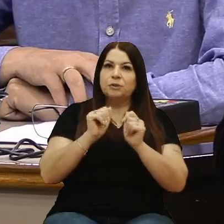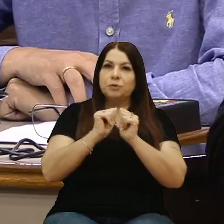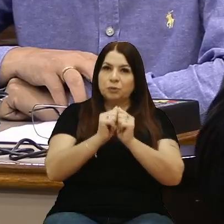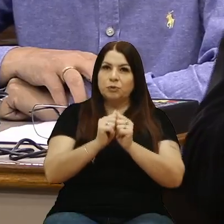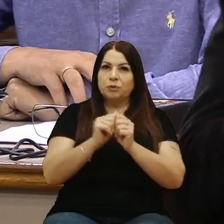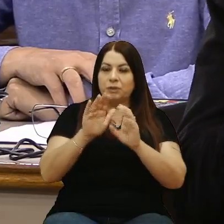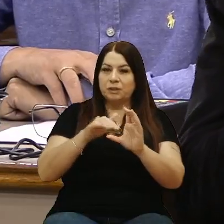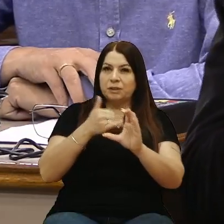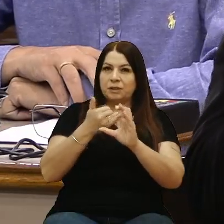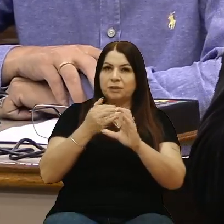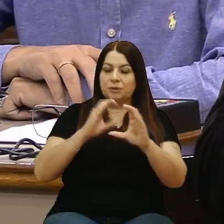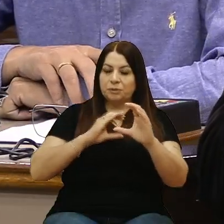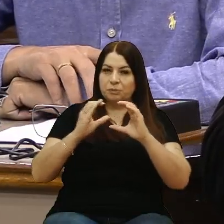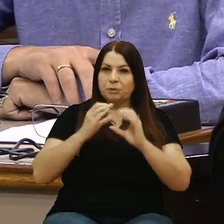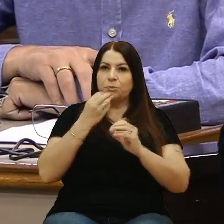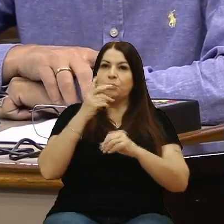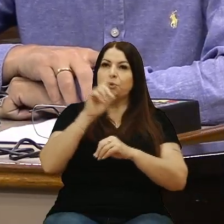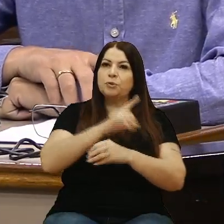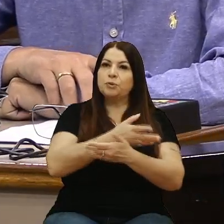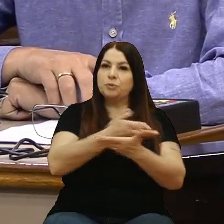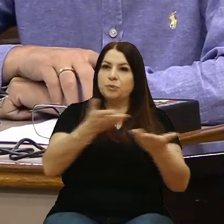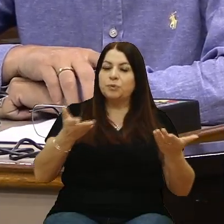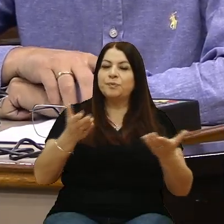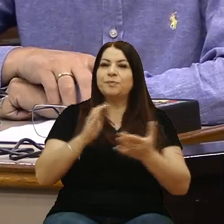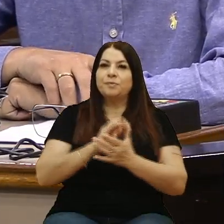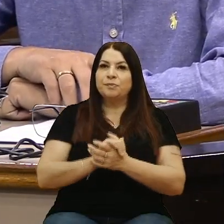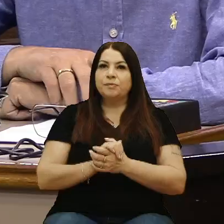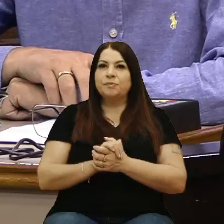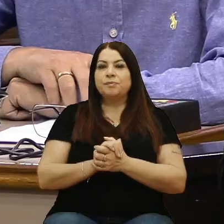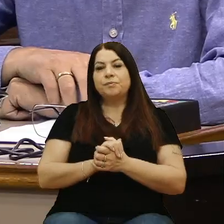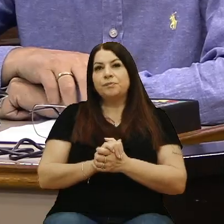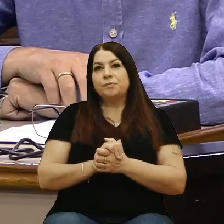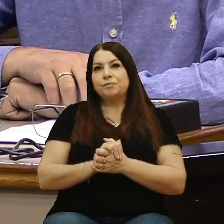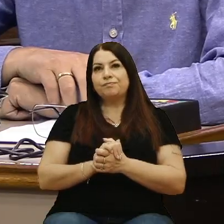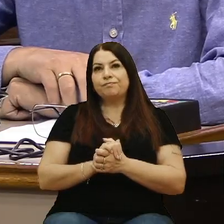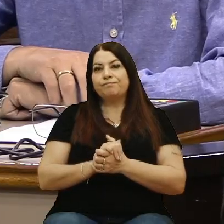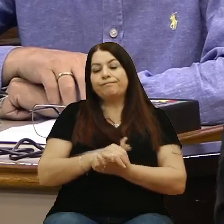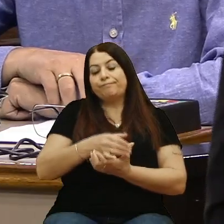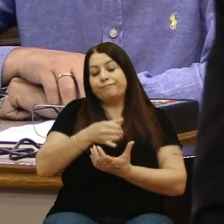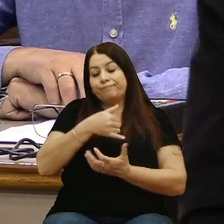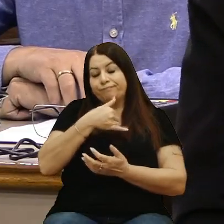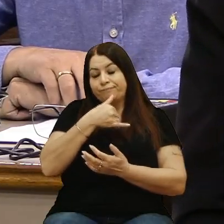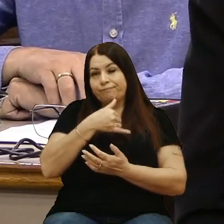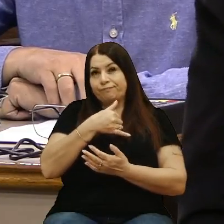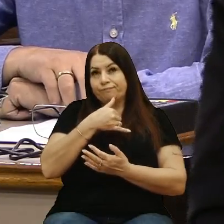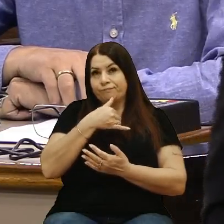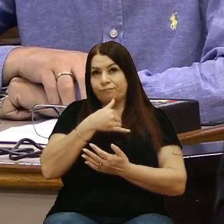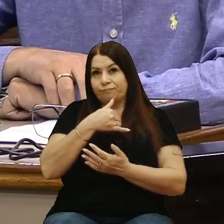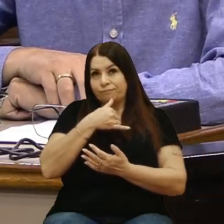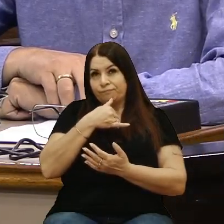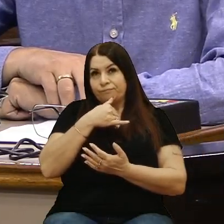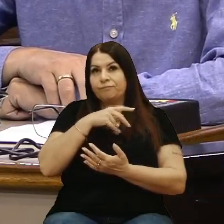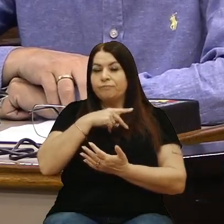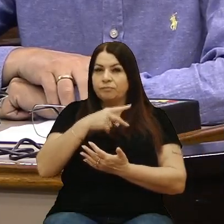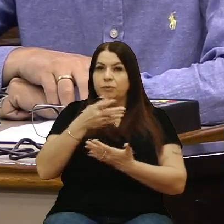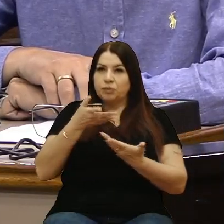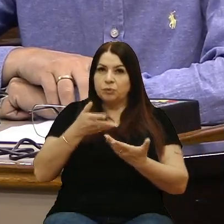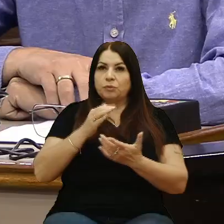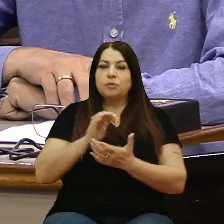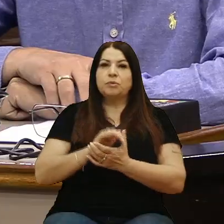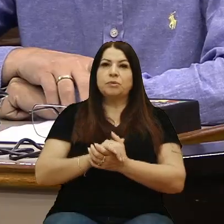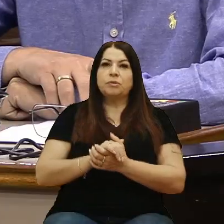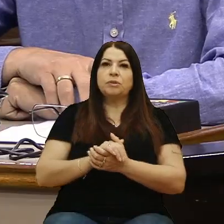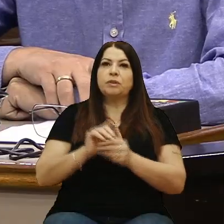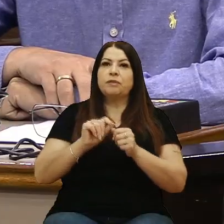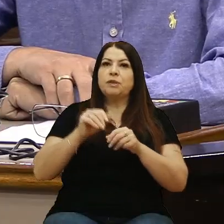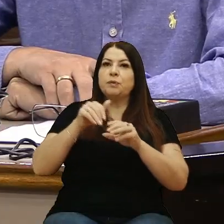desses canais de comunicação, bom dia a todos. É com profunda tristeza, presidente, que eu venho hoje aqui